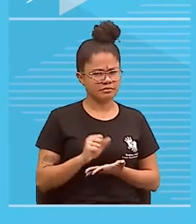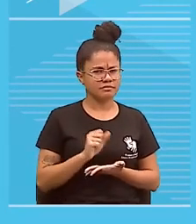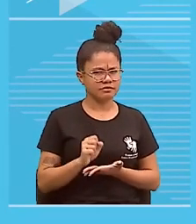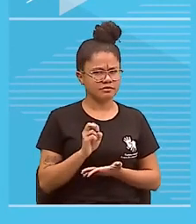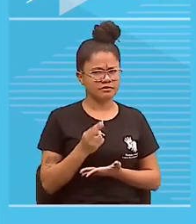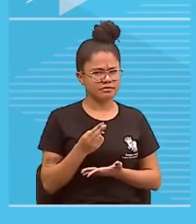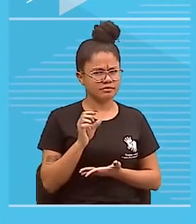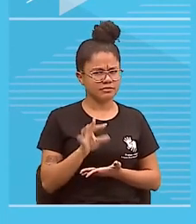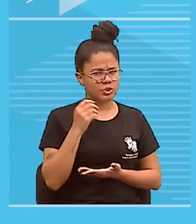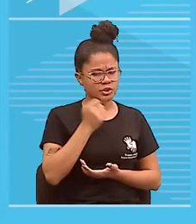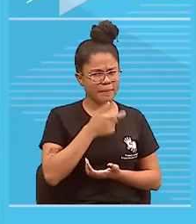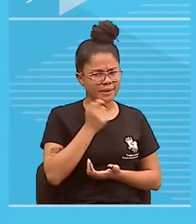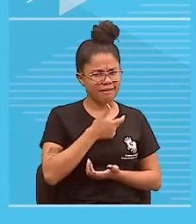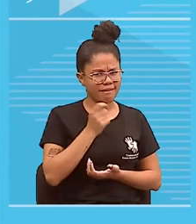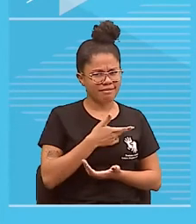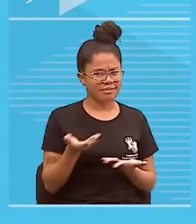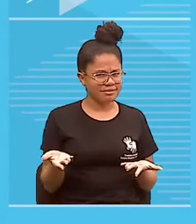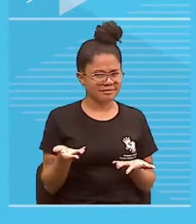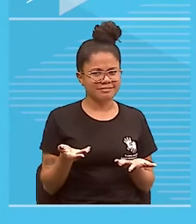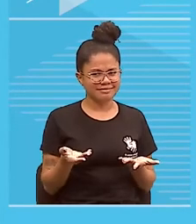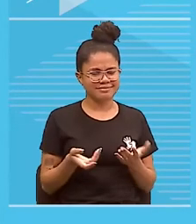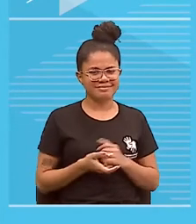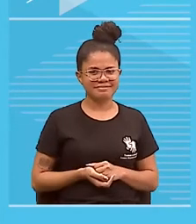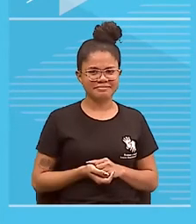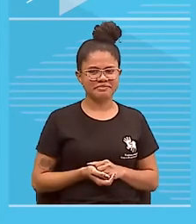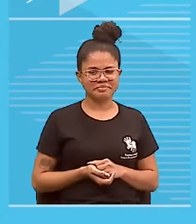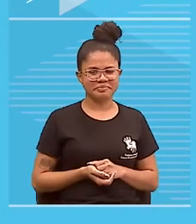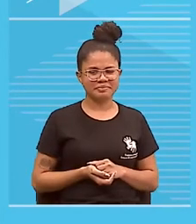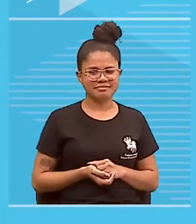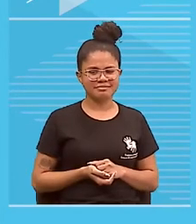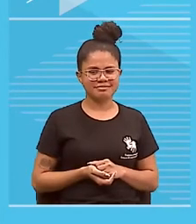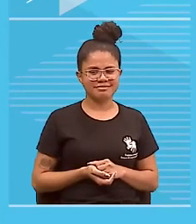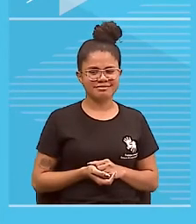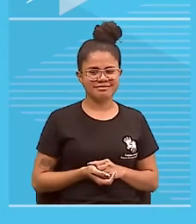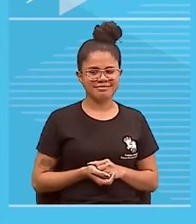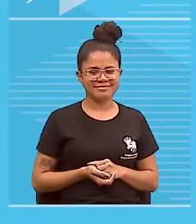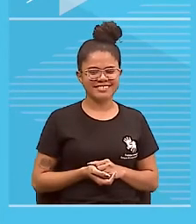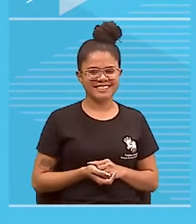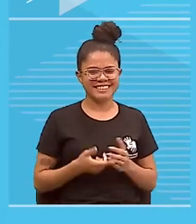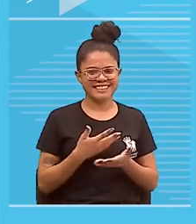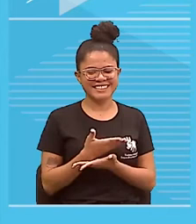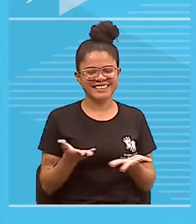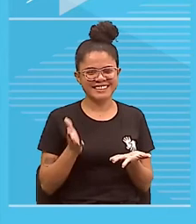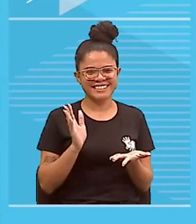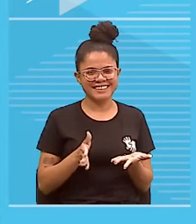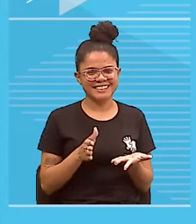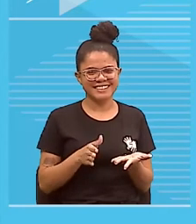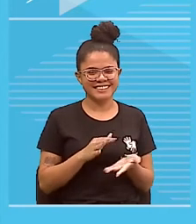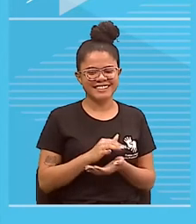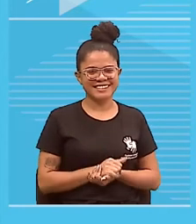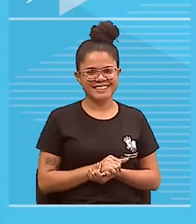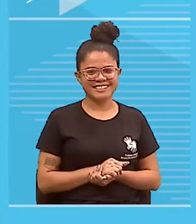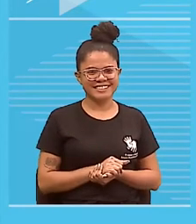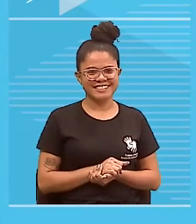ou tá só fazendo deboche da professora eu em ou feia mesmo seu tanto tudo velho já vocês terceiro